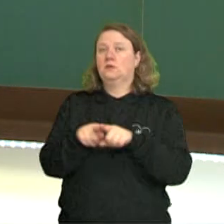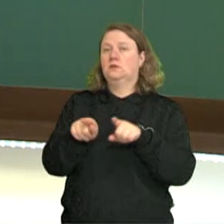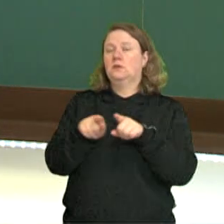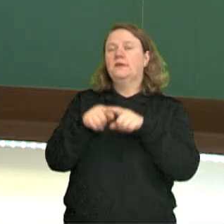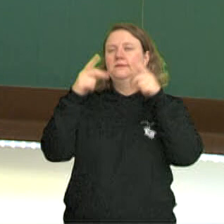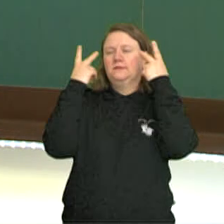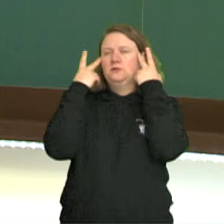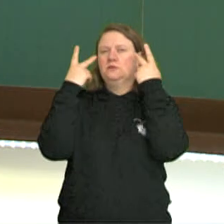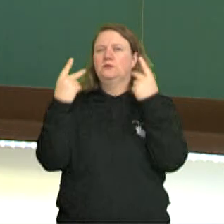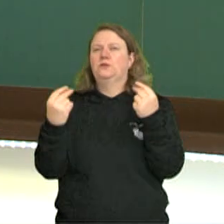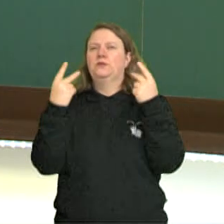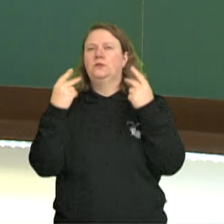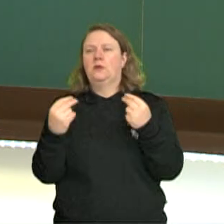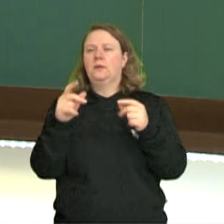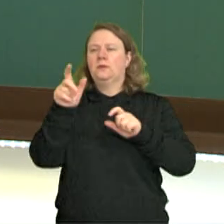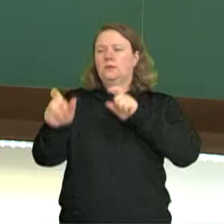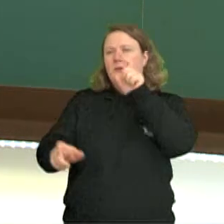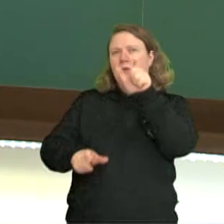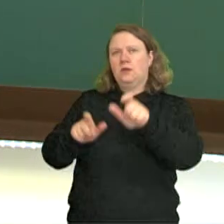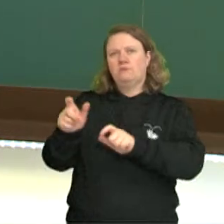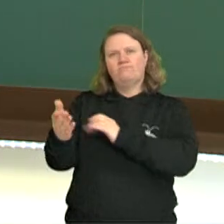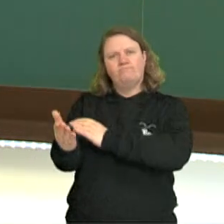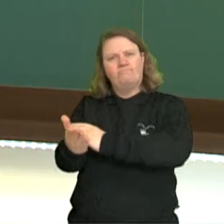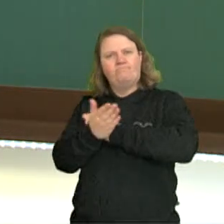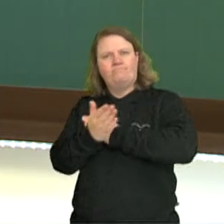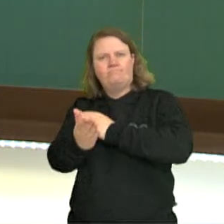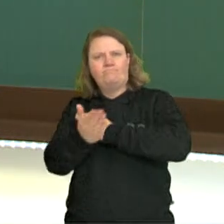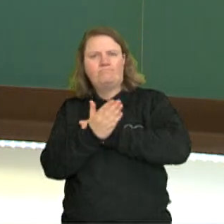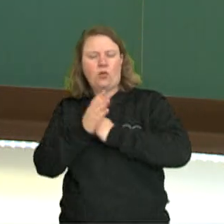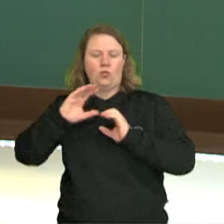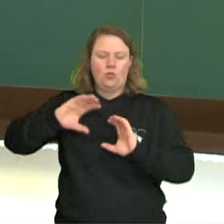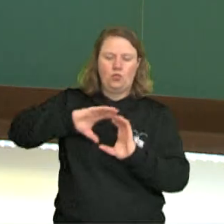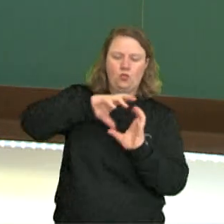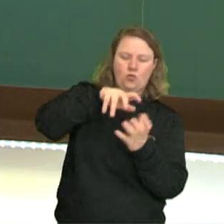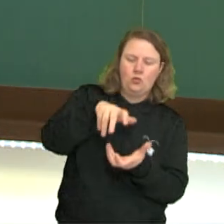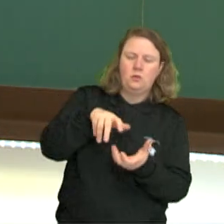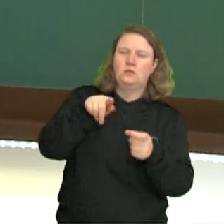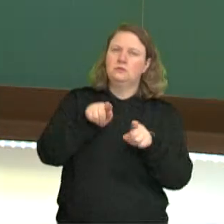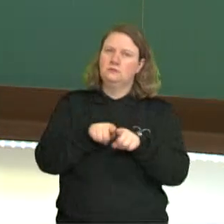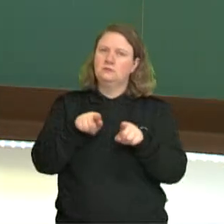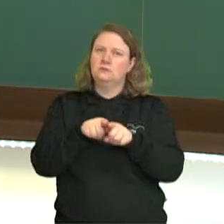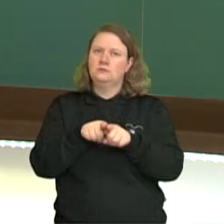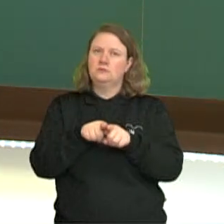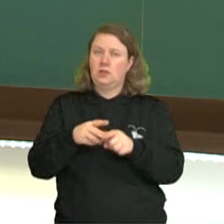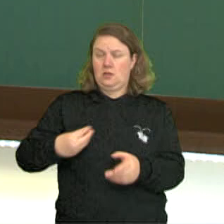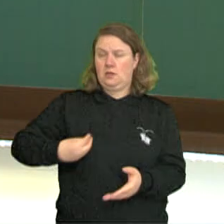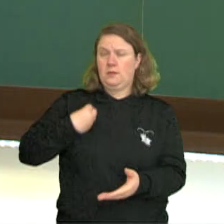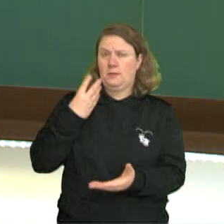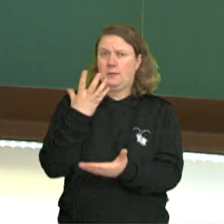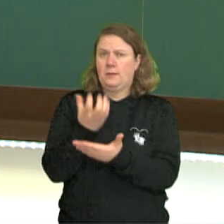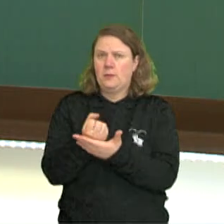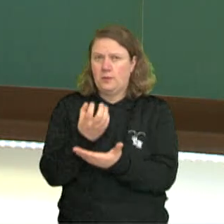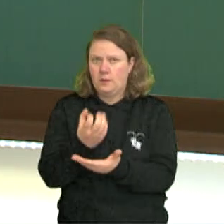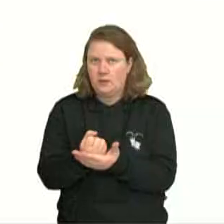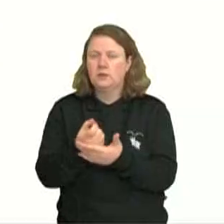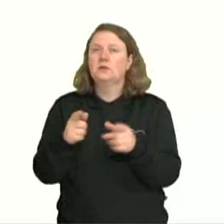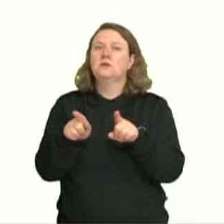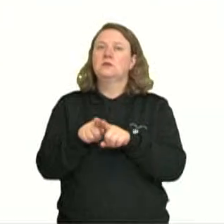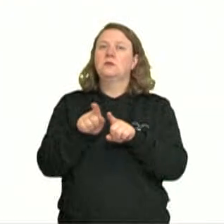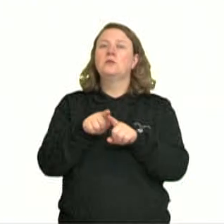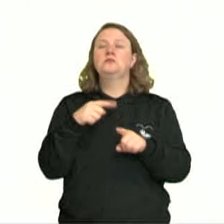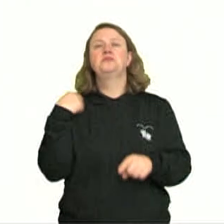de personalidades que trouxeram uma contribuição importante para o mundo, né? De fato, as biografias que